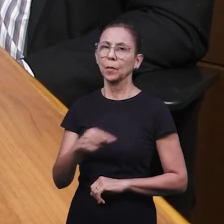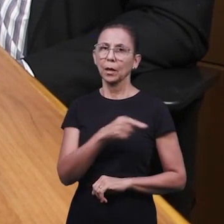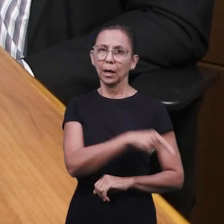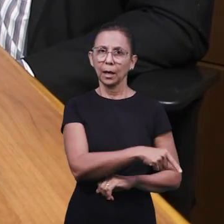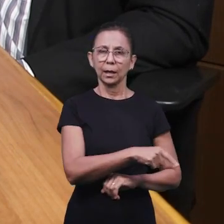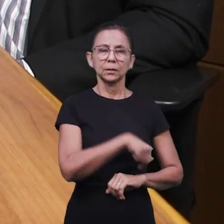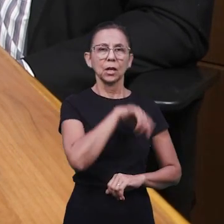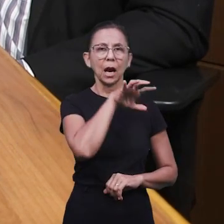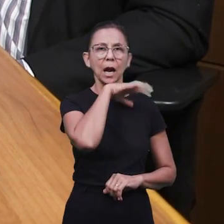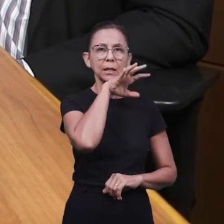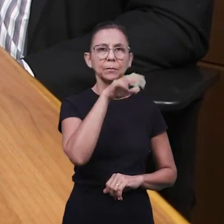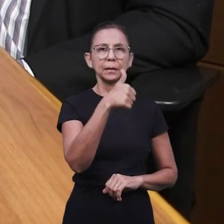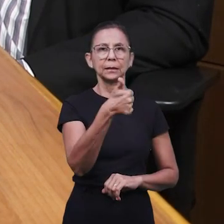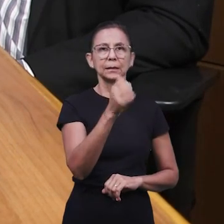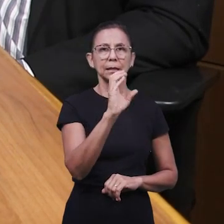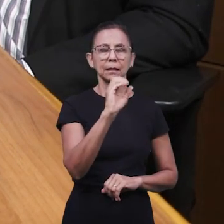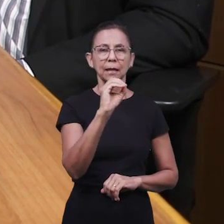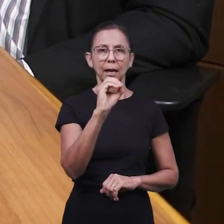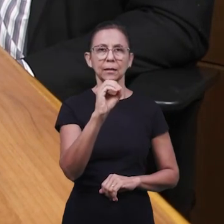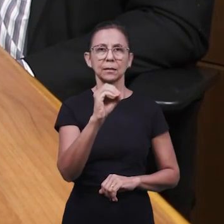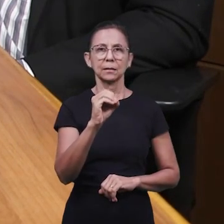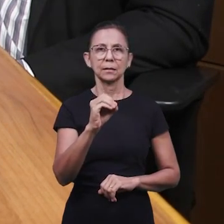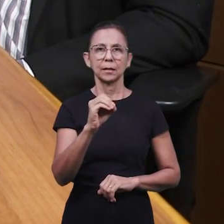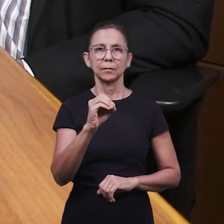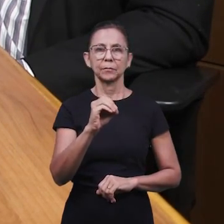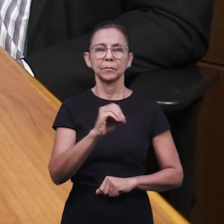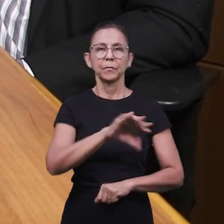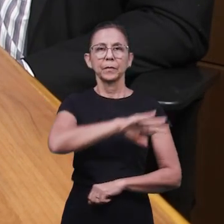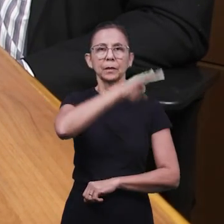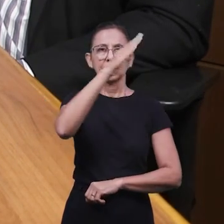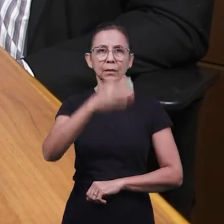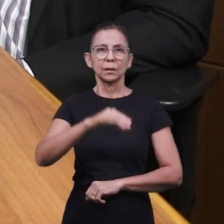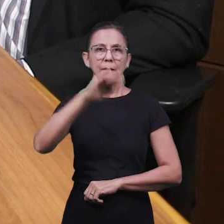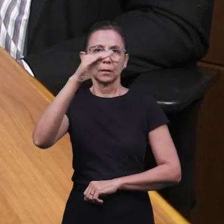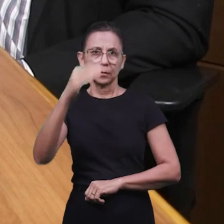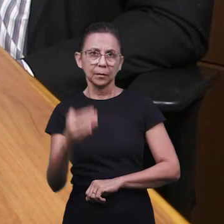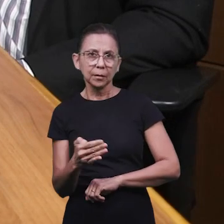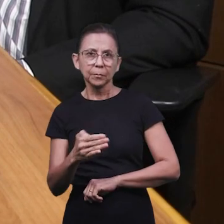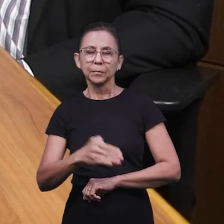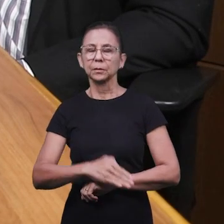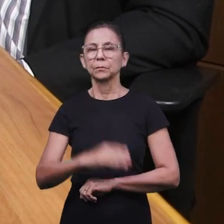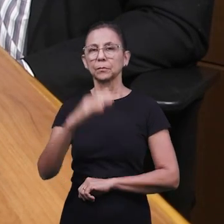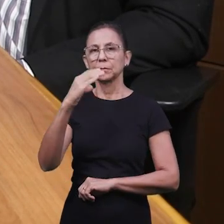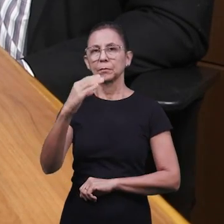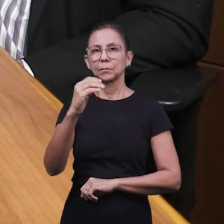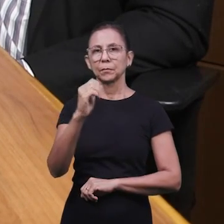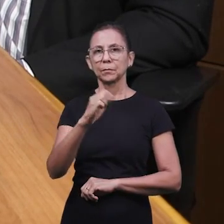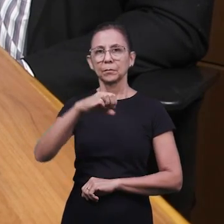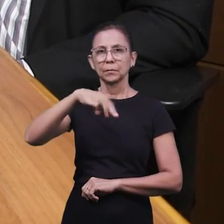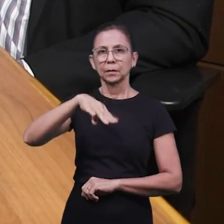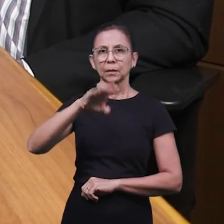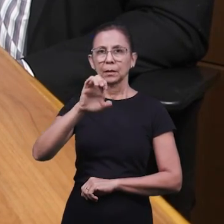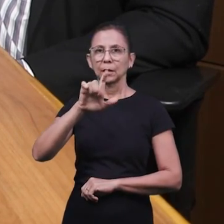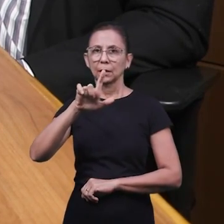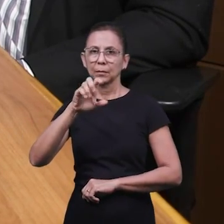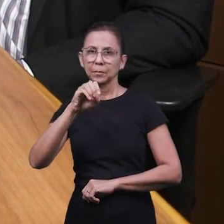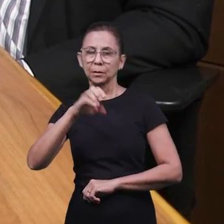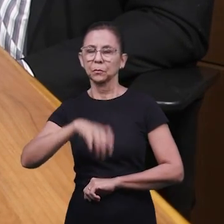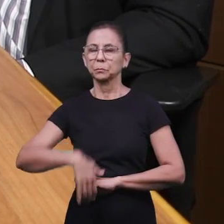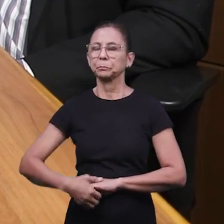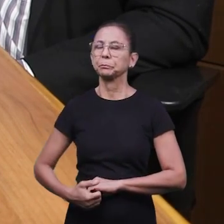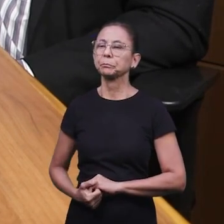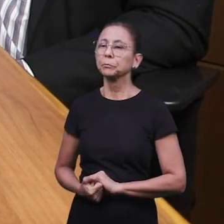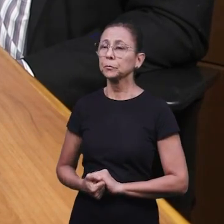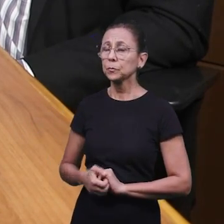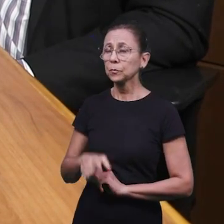ele pediu água, ela falou, não, perfeitamente, dou água ao Senhor e aos seus camelos. E ele ficou observando. Ela trabalhava, vai embaixo no poço, buscar água e